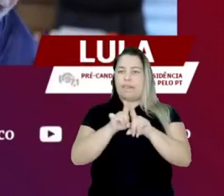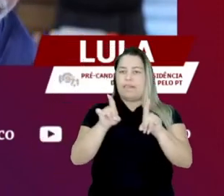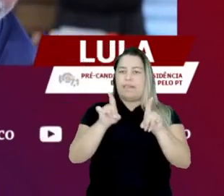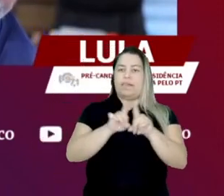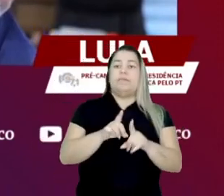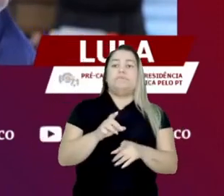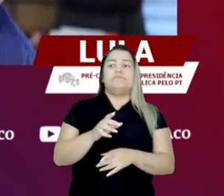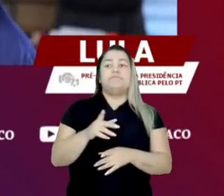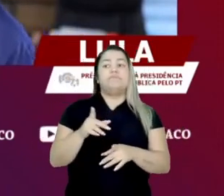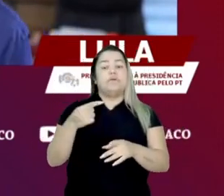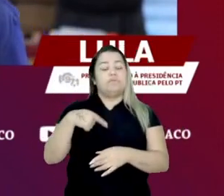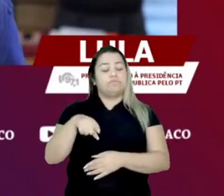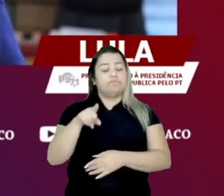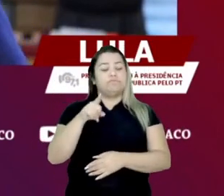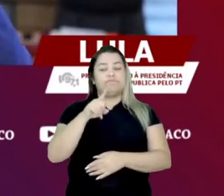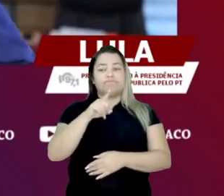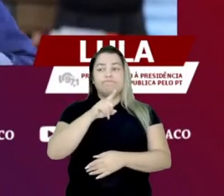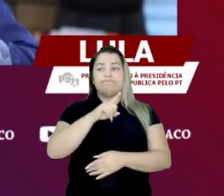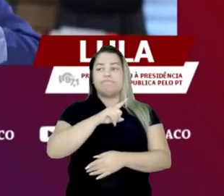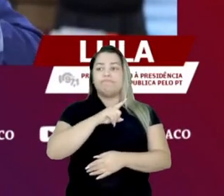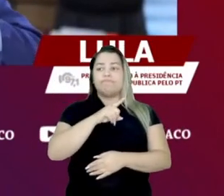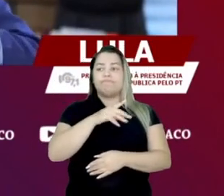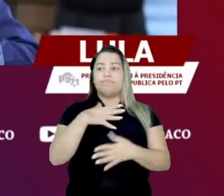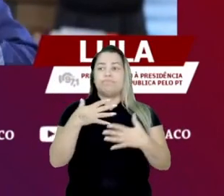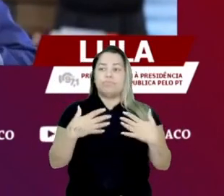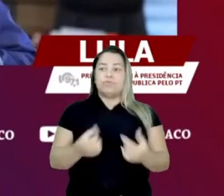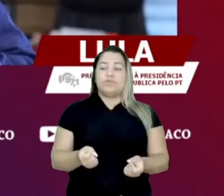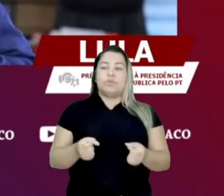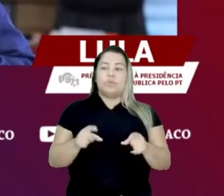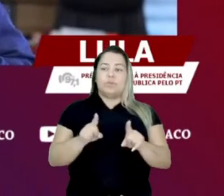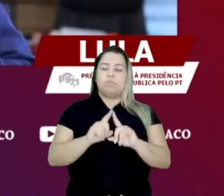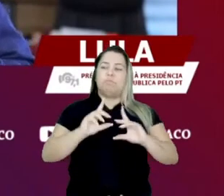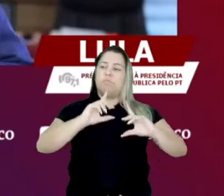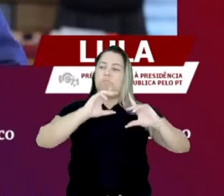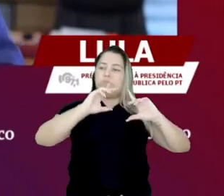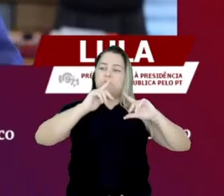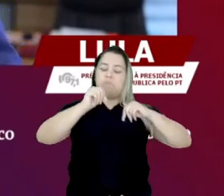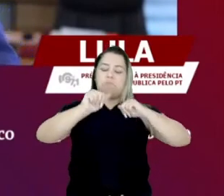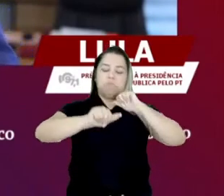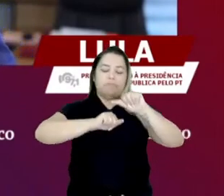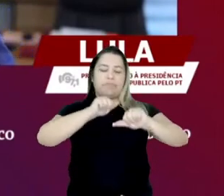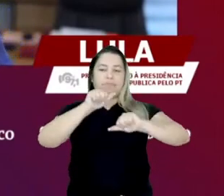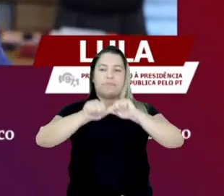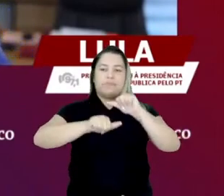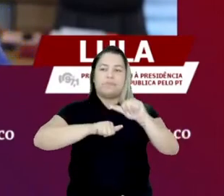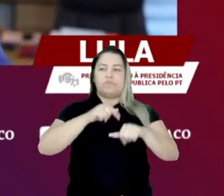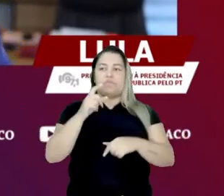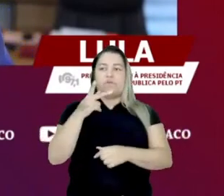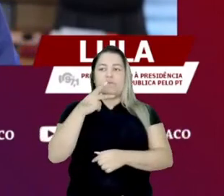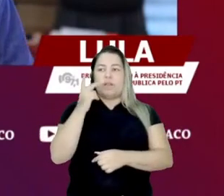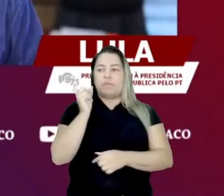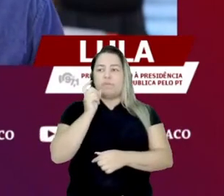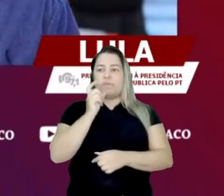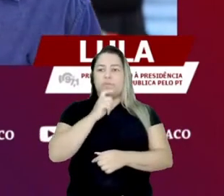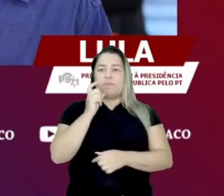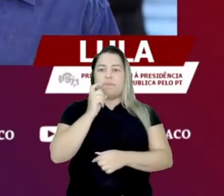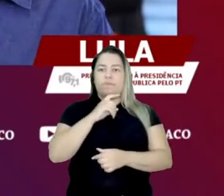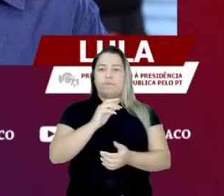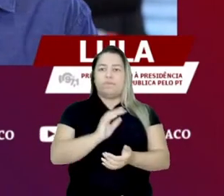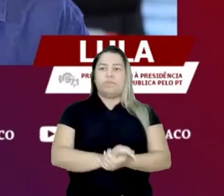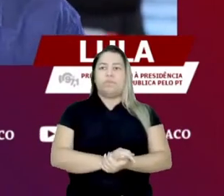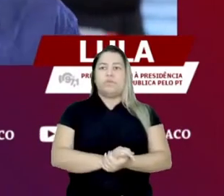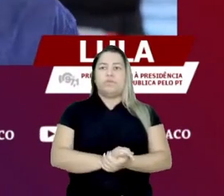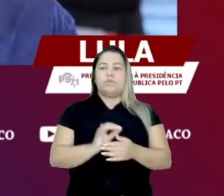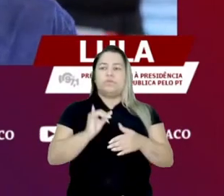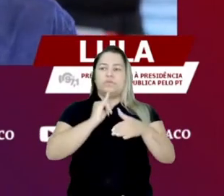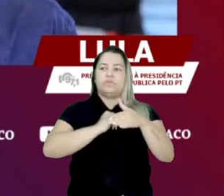Instituto Gerb há 2 dias mostra o senhor empatado com Jair Bolsonaro. Quase, tecnicamente empatado, com 39 pontos para o senhor,